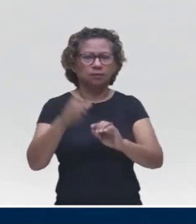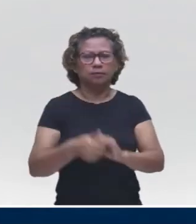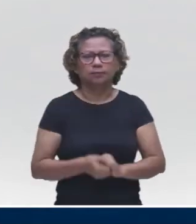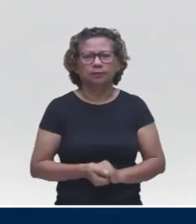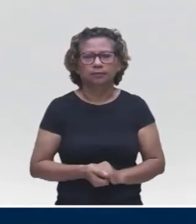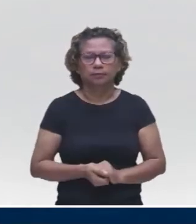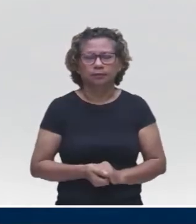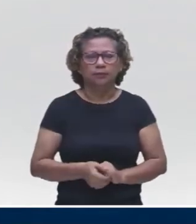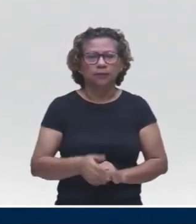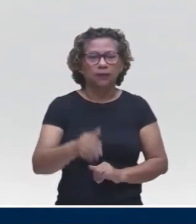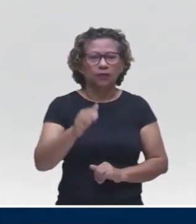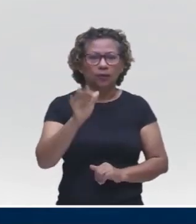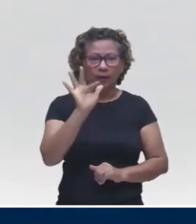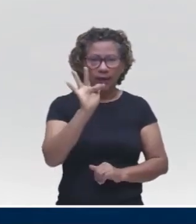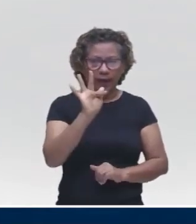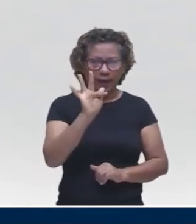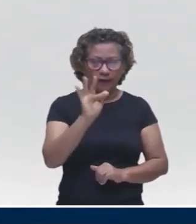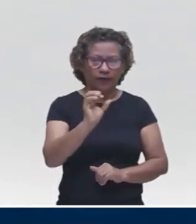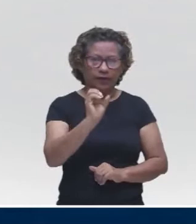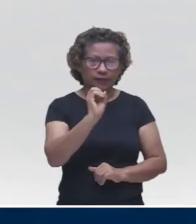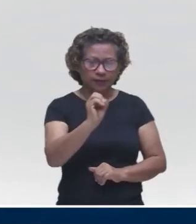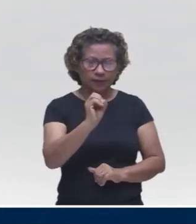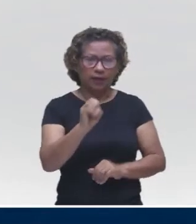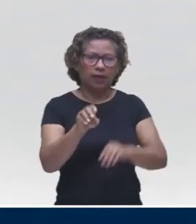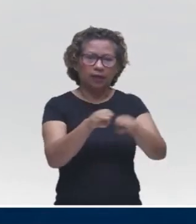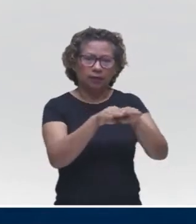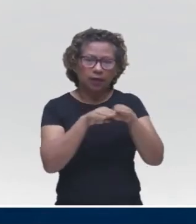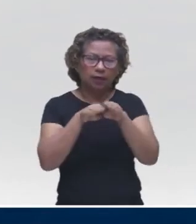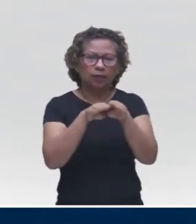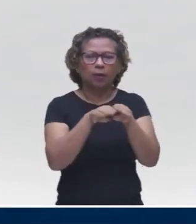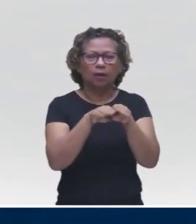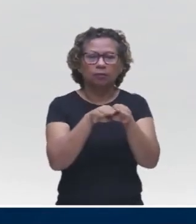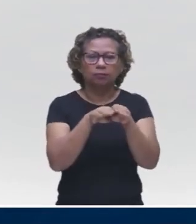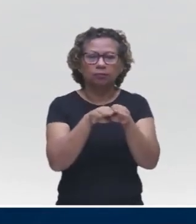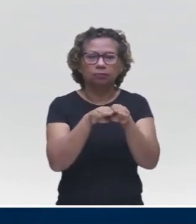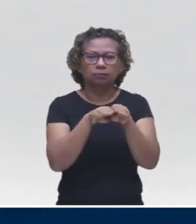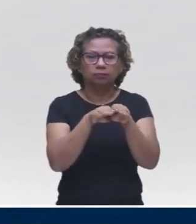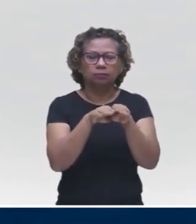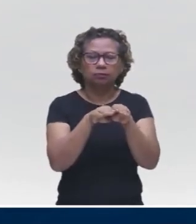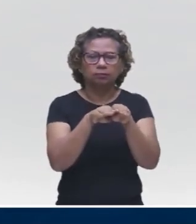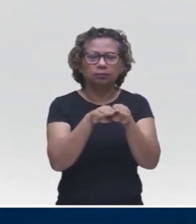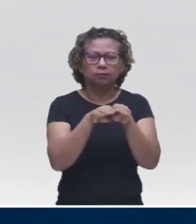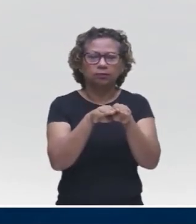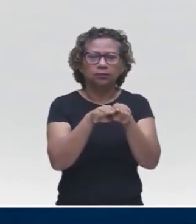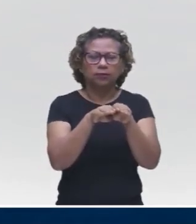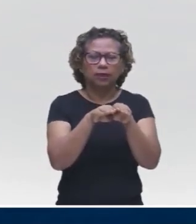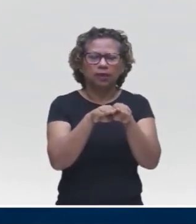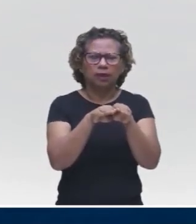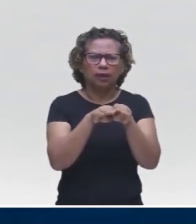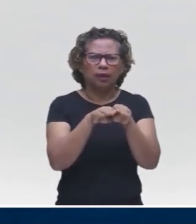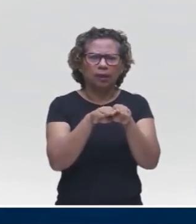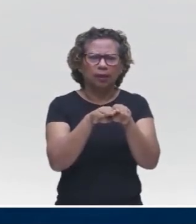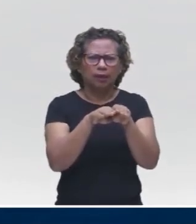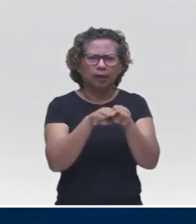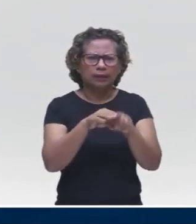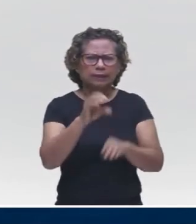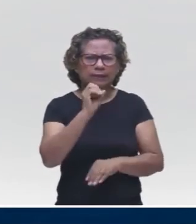F de 0 vai ser igual. Ora, menos 3 vezes 0 é